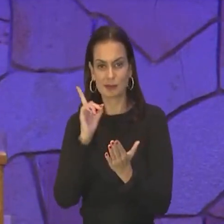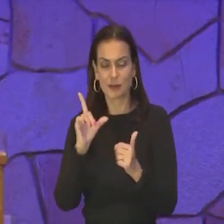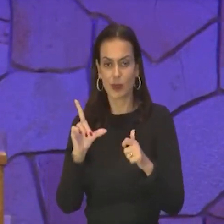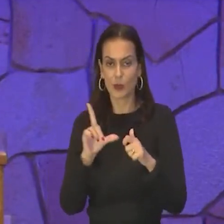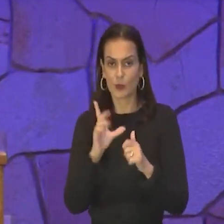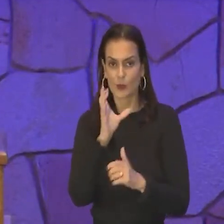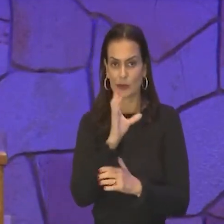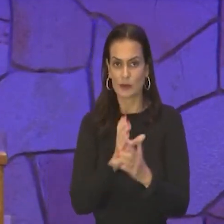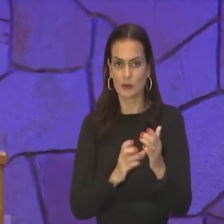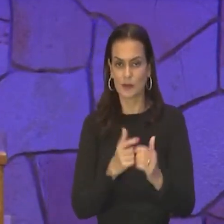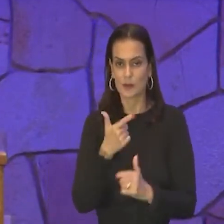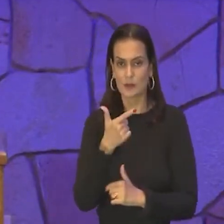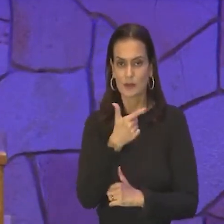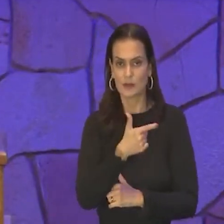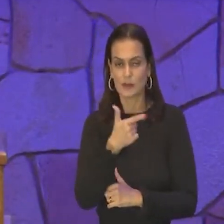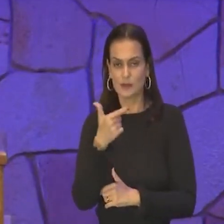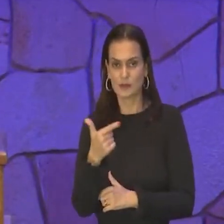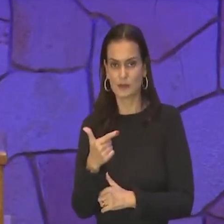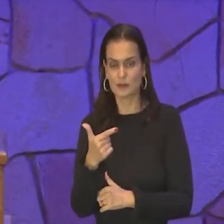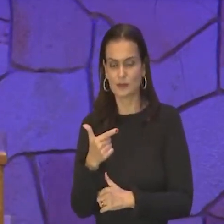no capítulo de número 22.